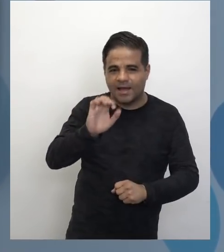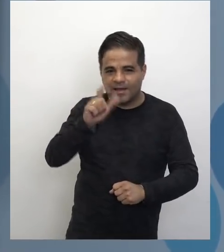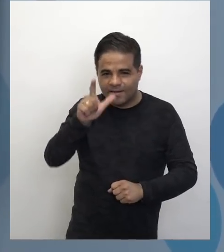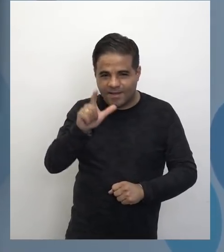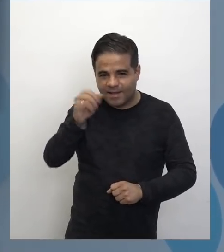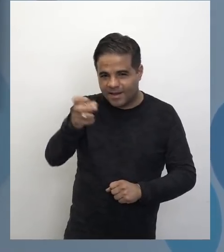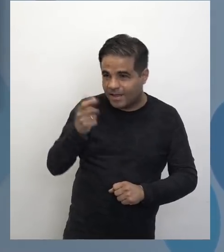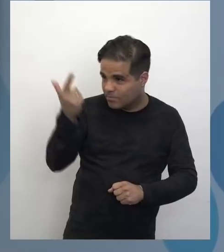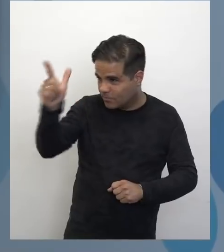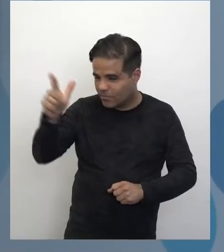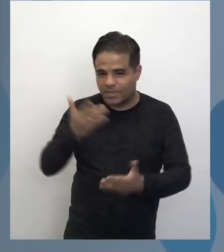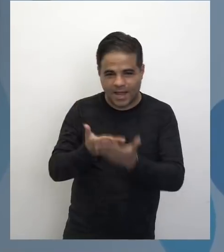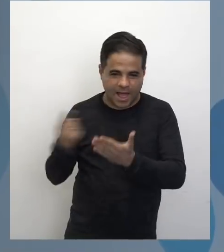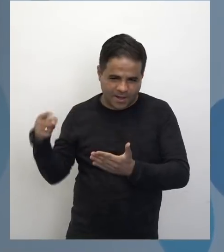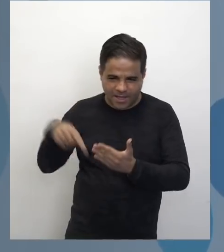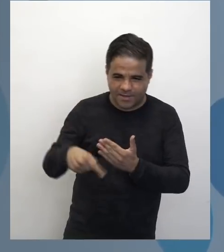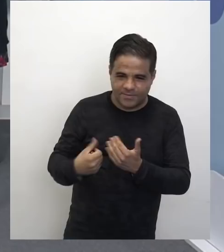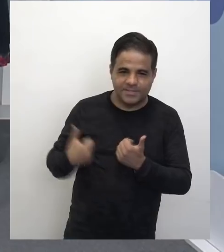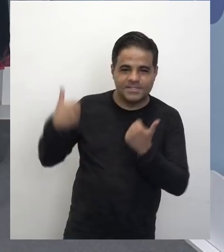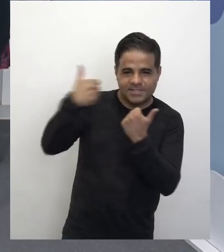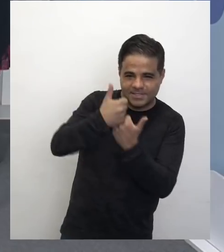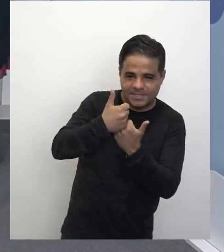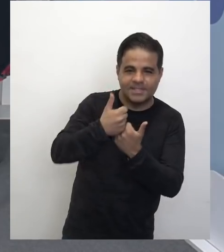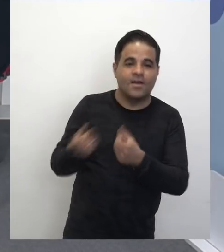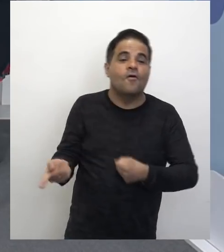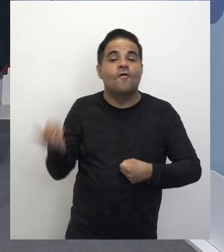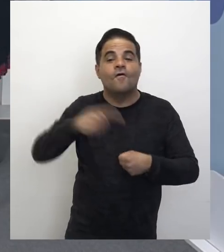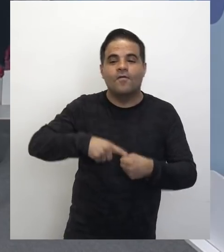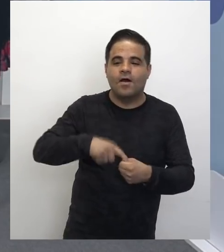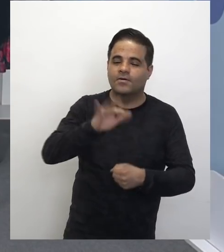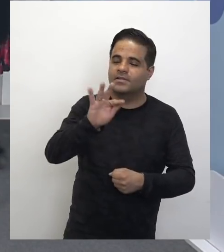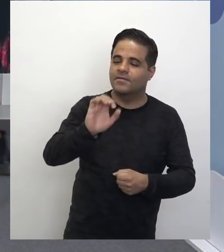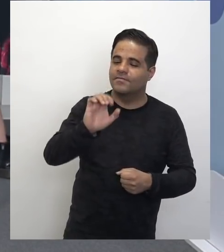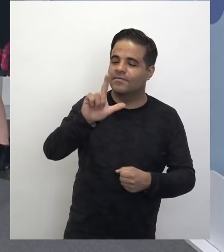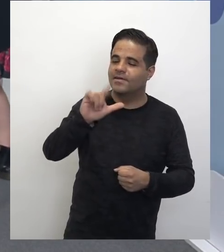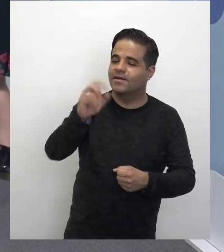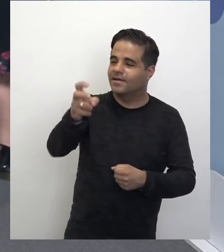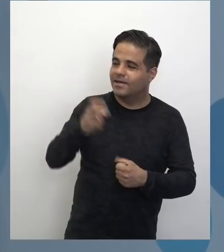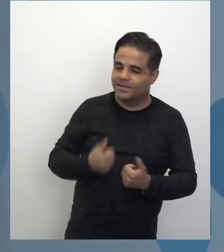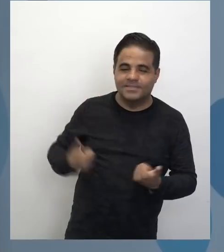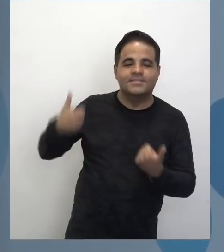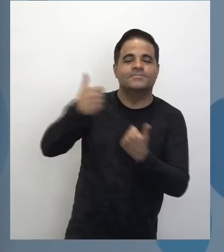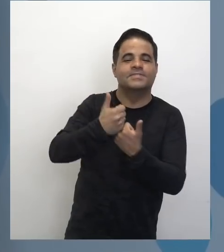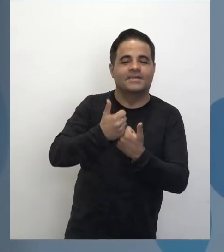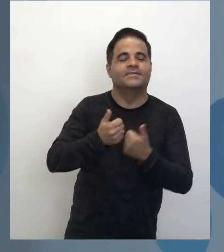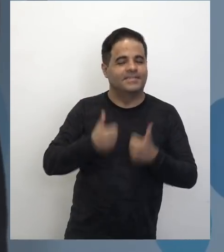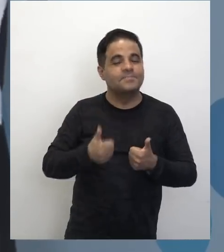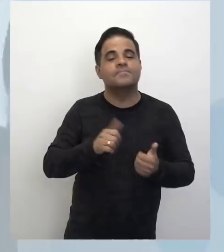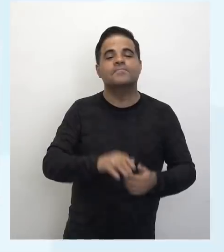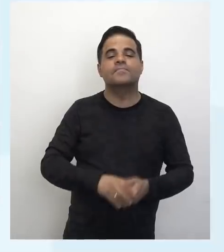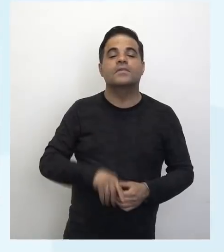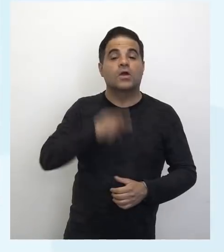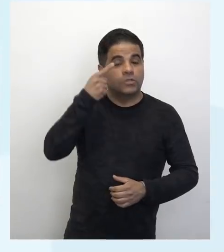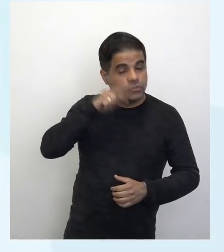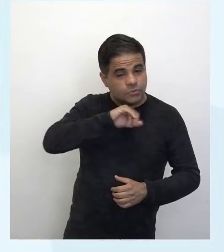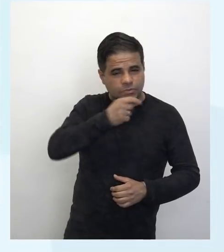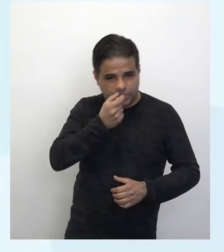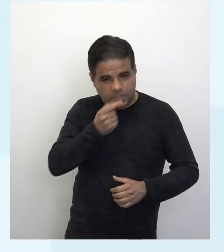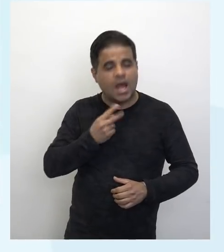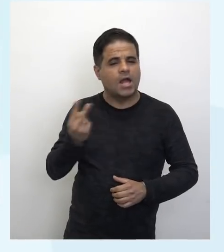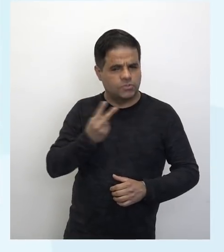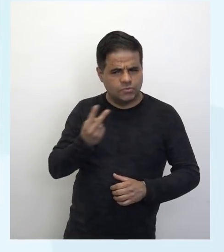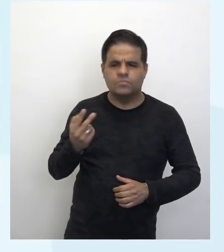aula? Obrigada. Liga Volta, pro Félix. Félix. Volta, Félix, por favor. Então, vamos lá. Ju e Fabi são maravilhosas e